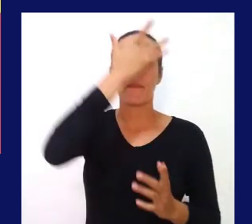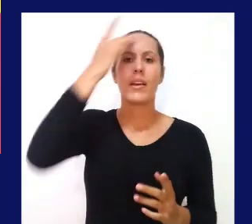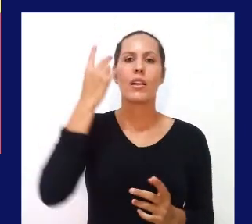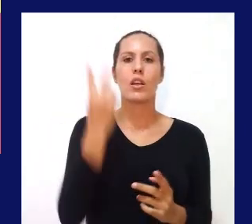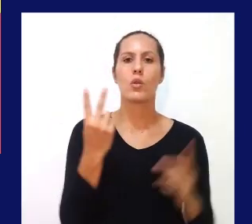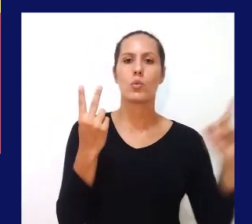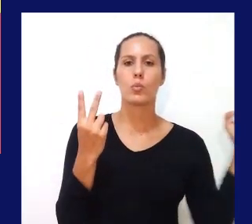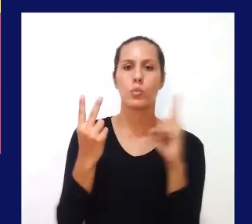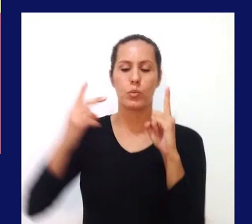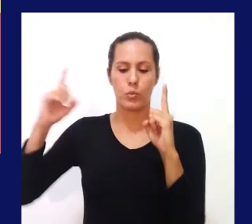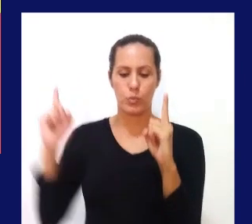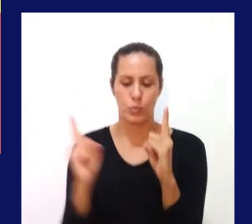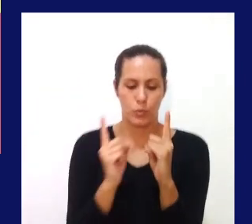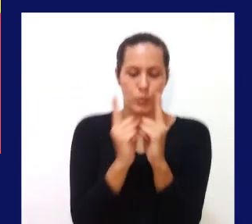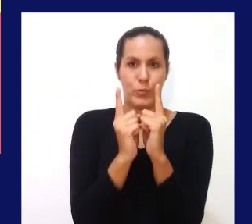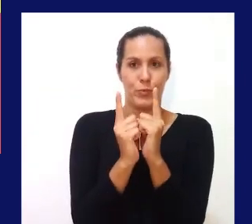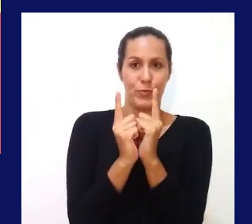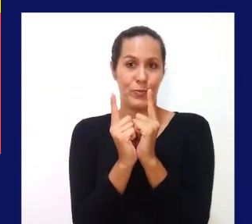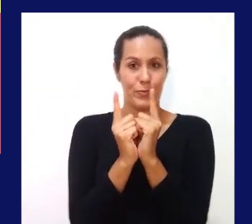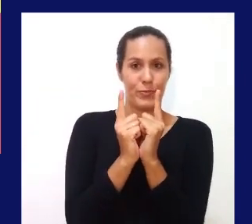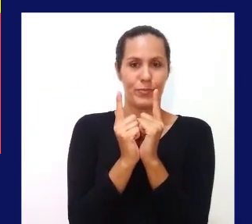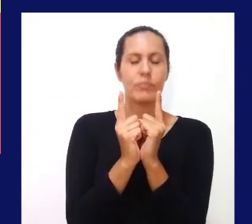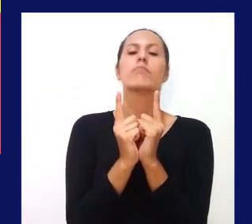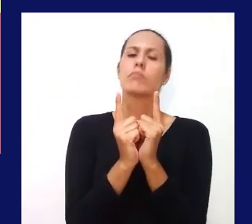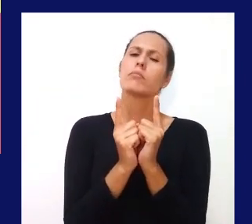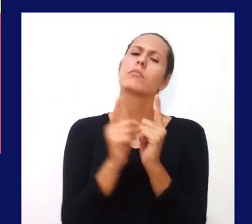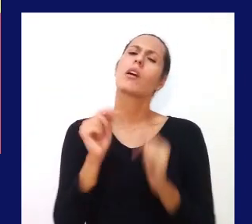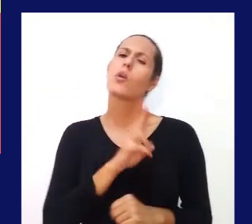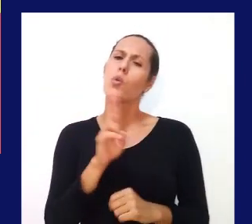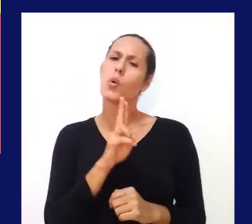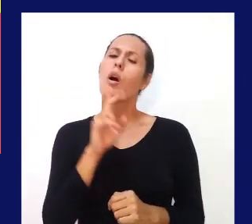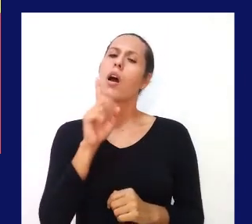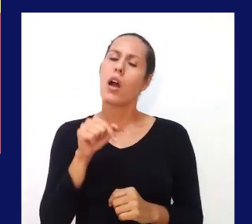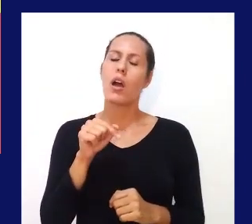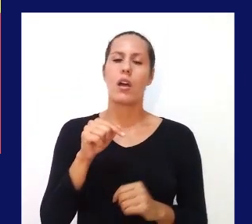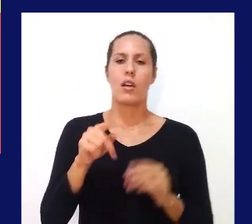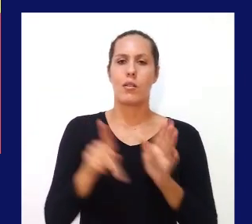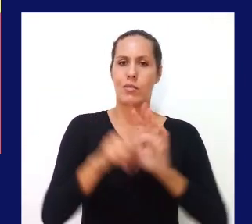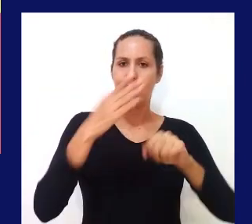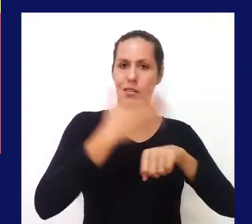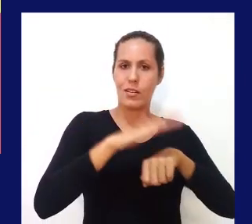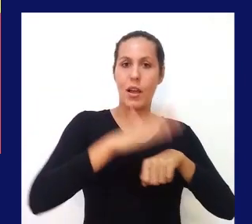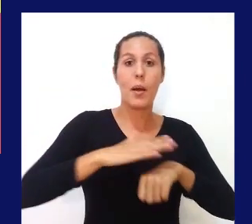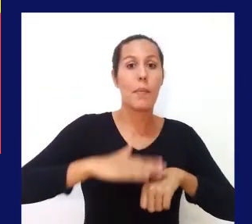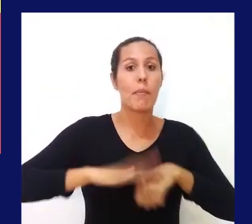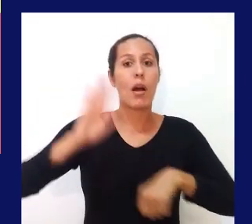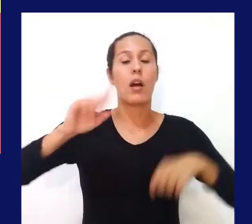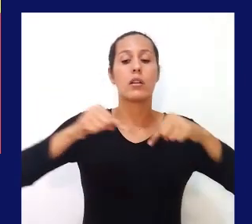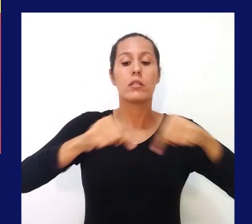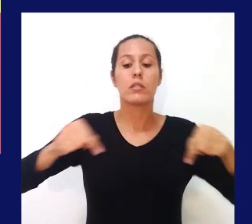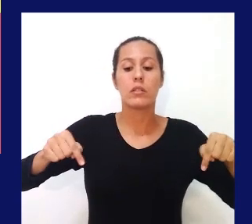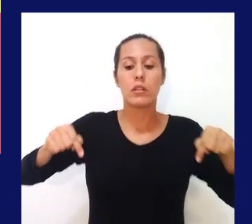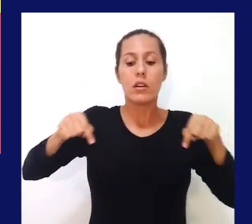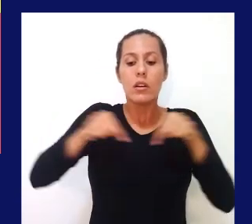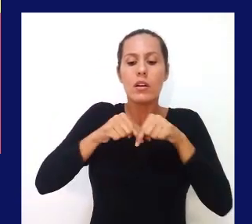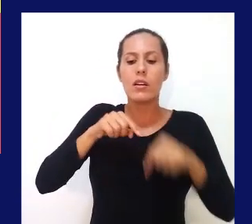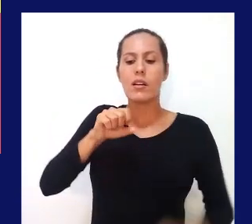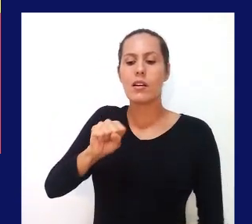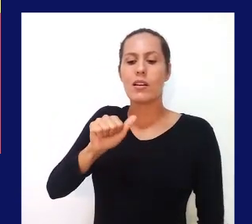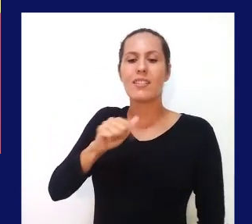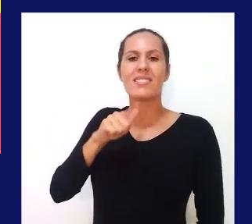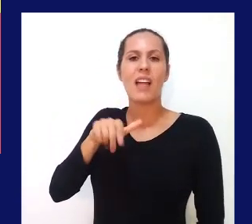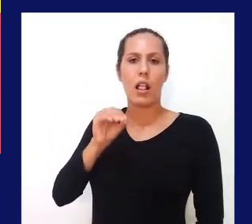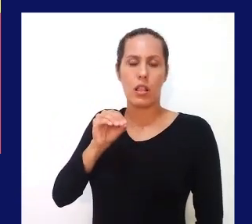casal, ou seja, dançados a dois. E como o próprio nome indica, é praticado mais frequentemente em um salão